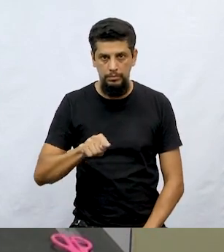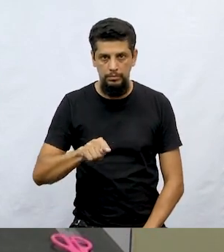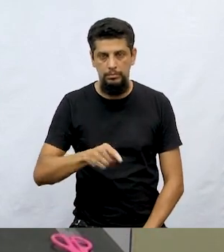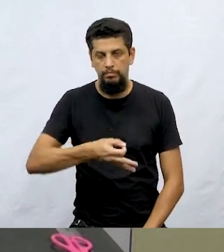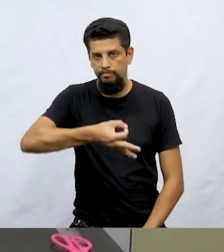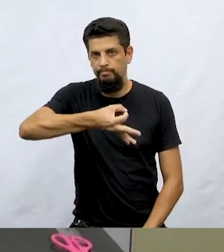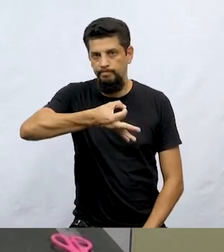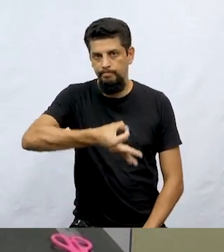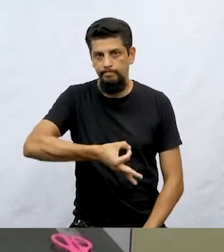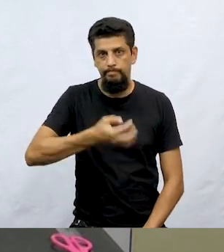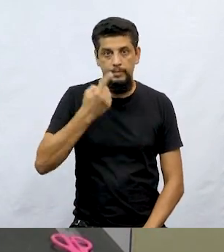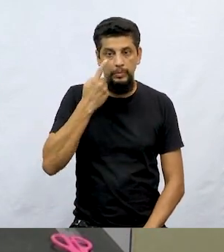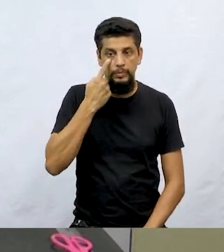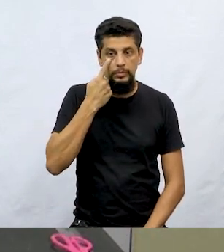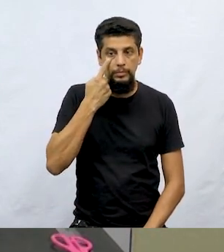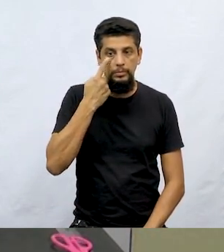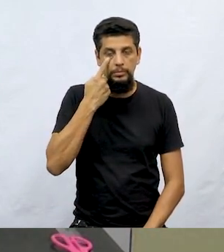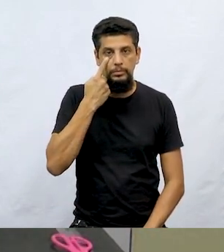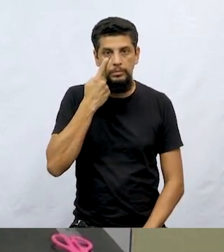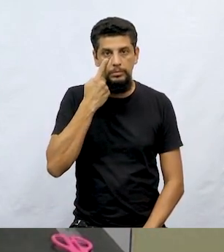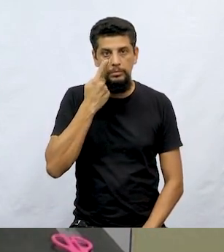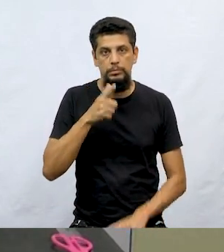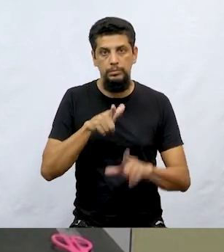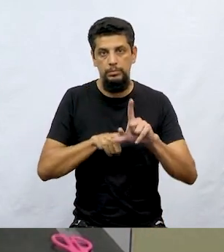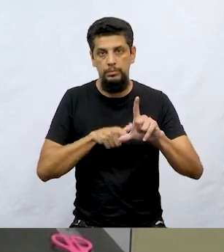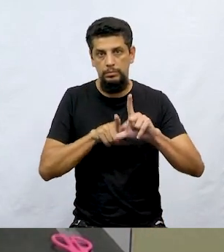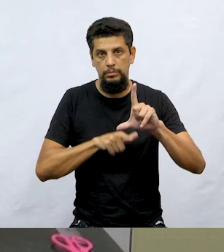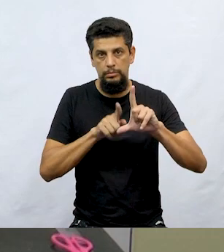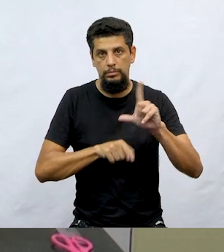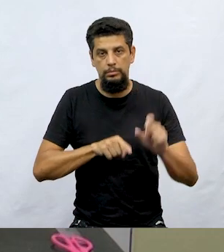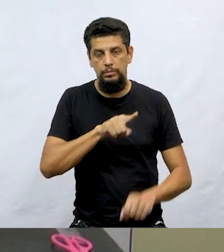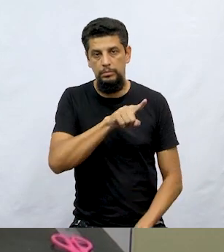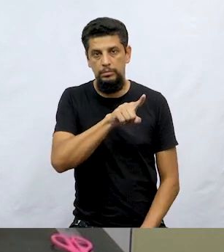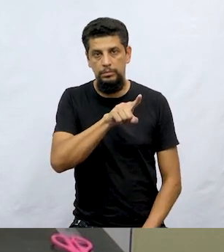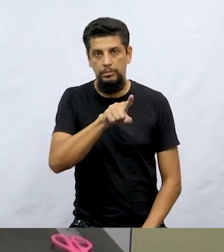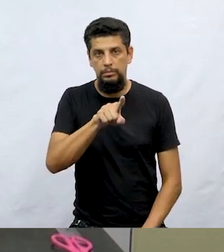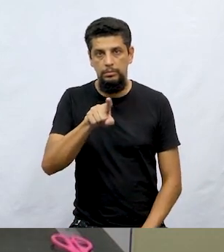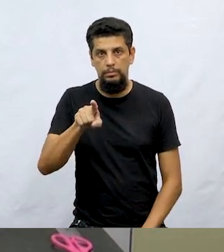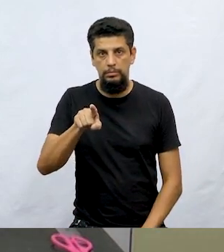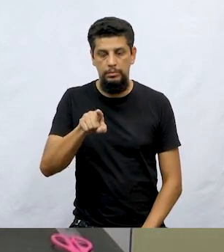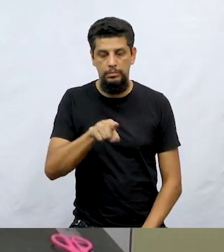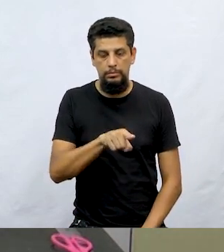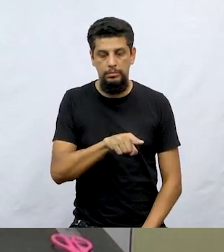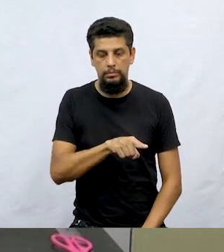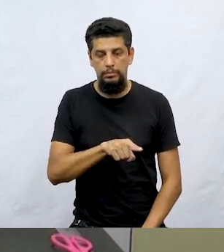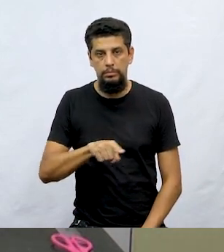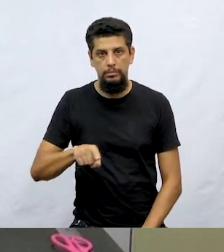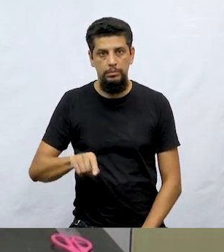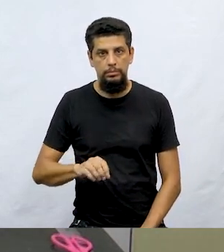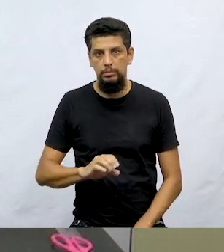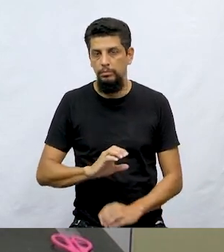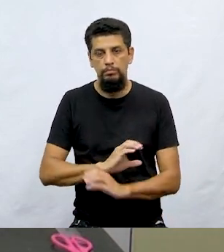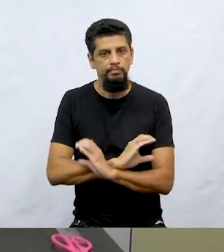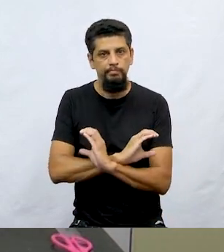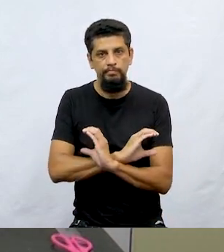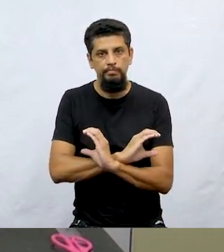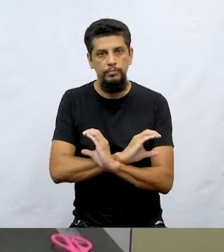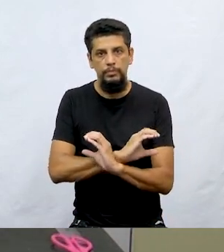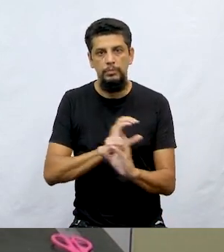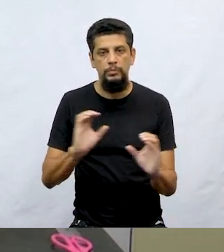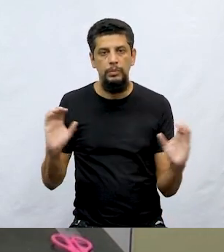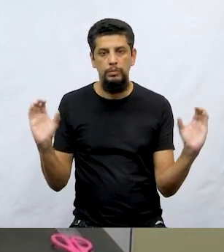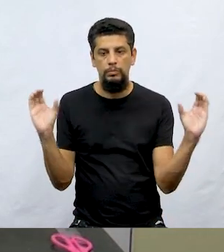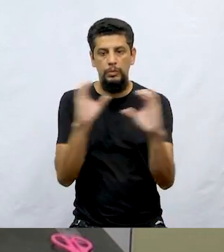Perfeito. Vamos ver aqui. Olhem lá. Letra Z. Uhum. E completou o nosso alfabeto,